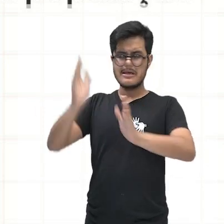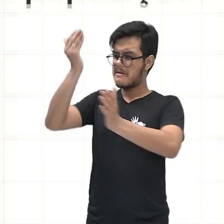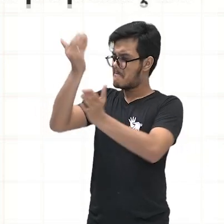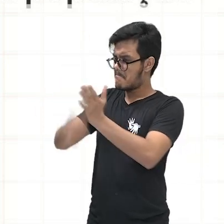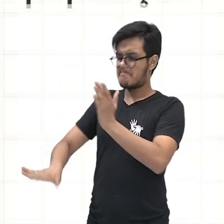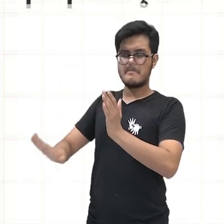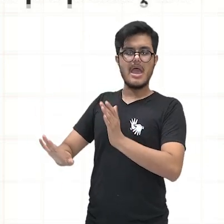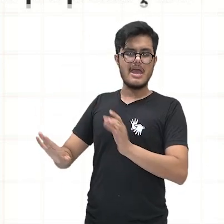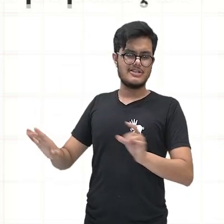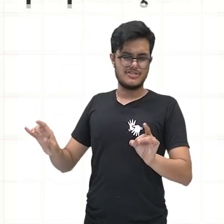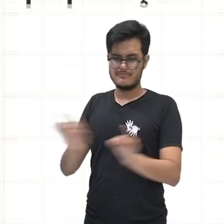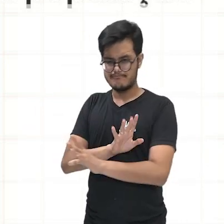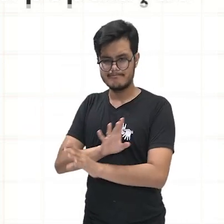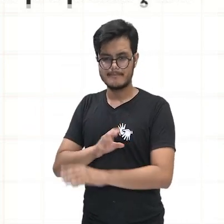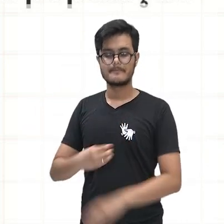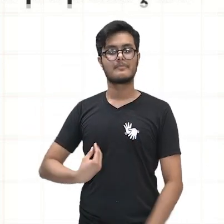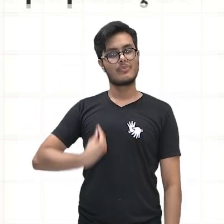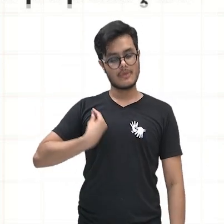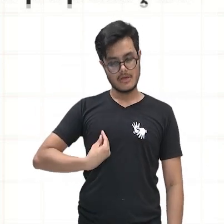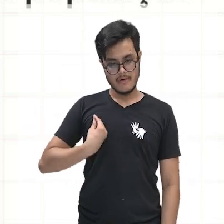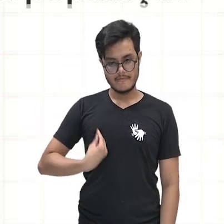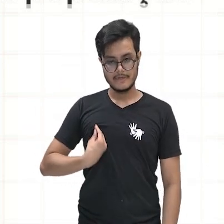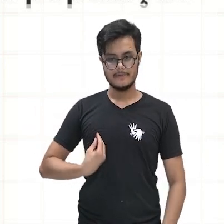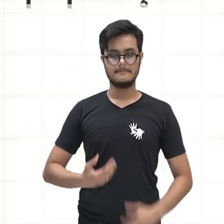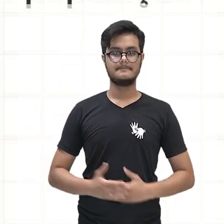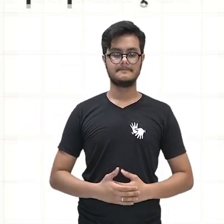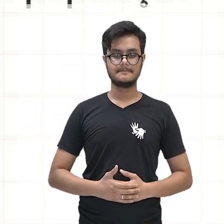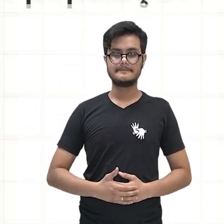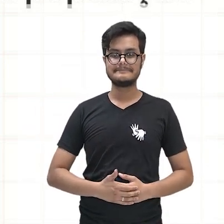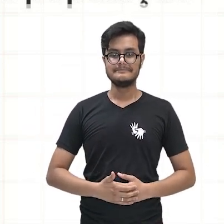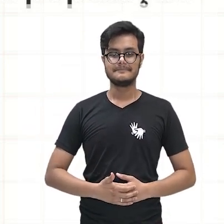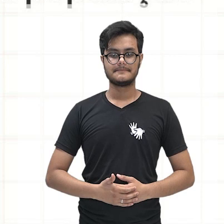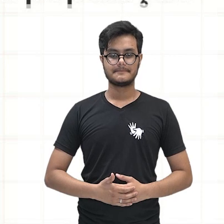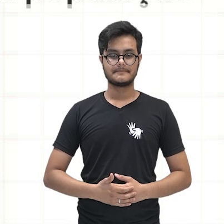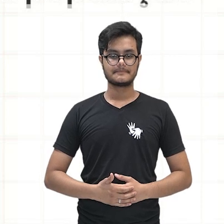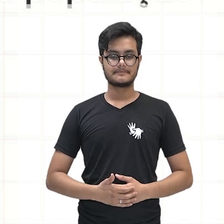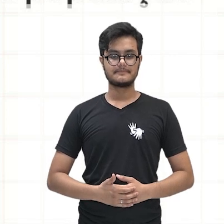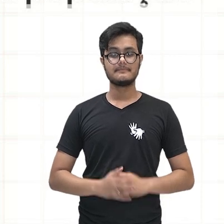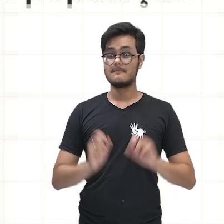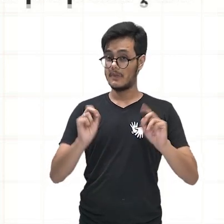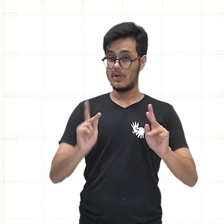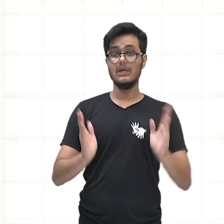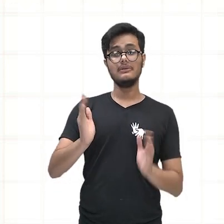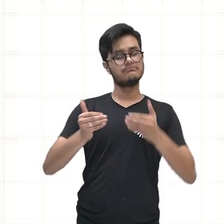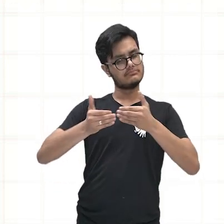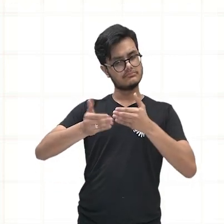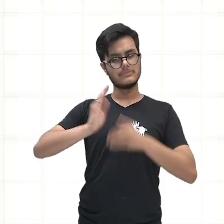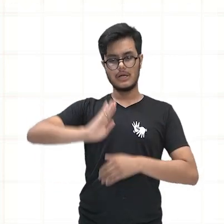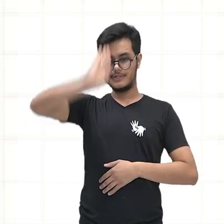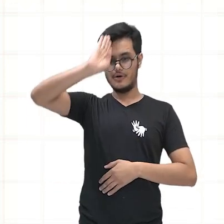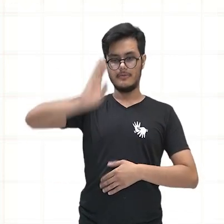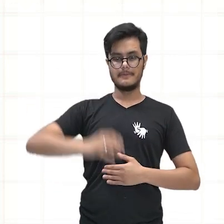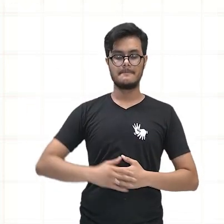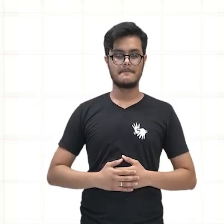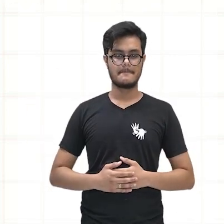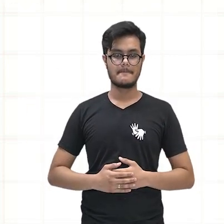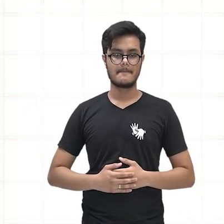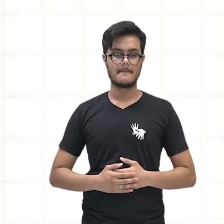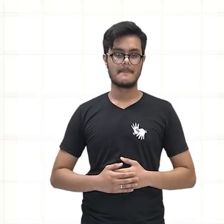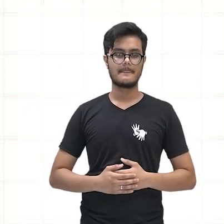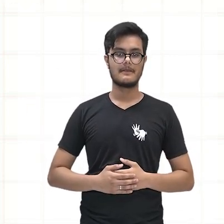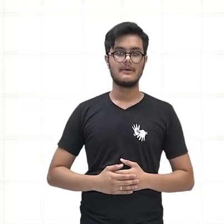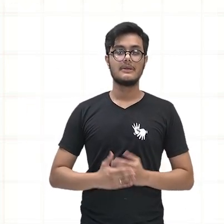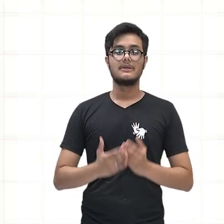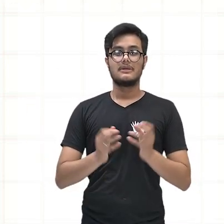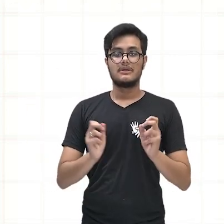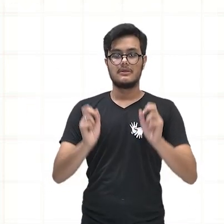rei como monarca ali da cidade de Roma do da monarquia Romana tá o Estopim